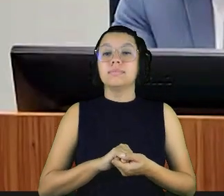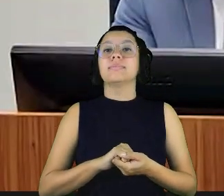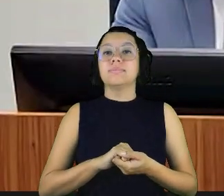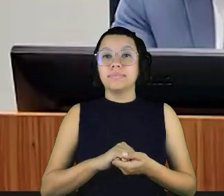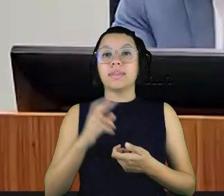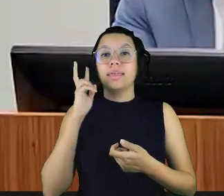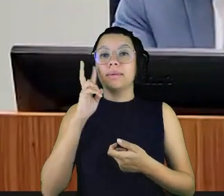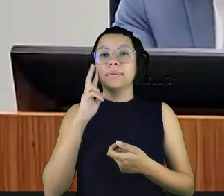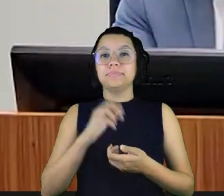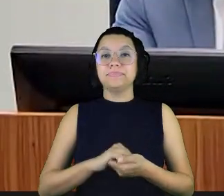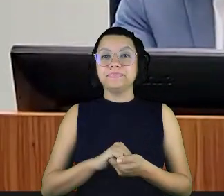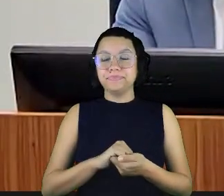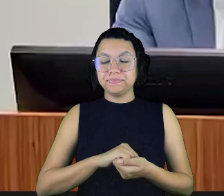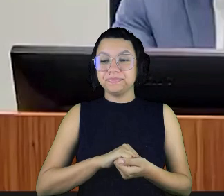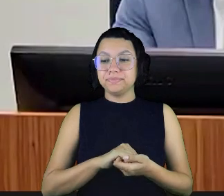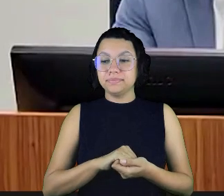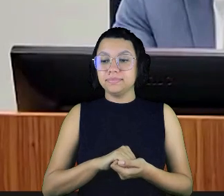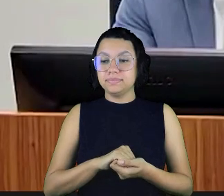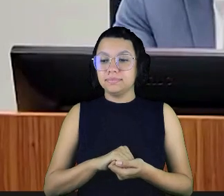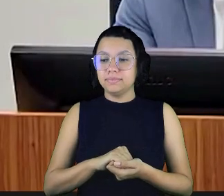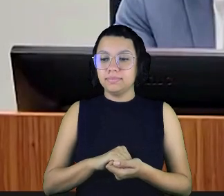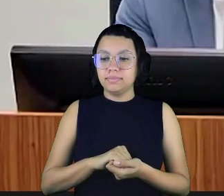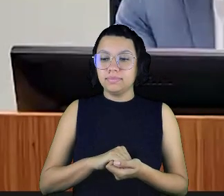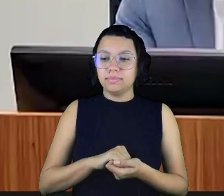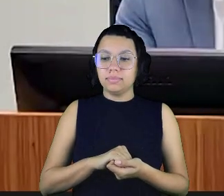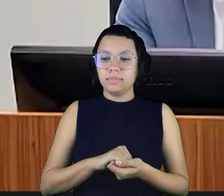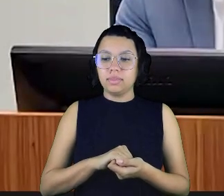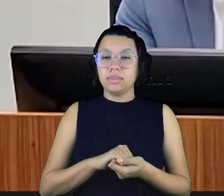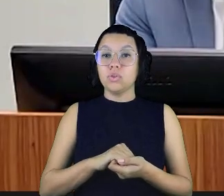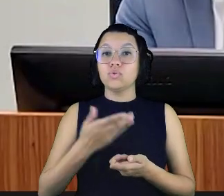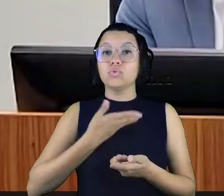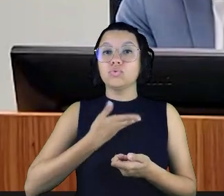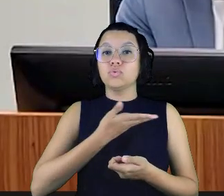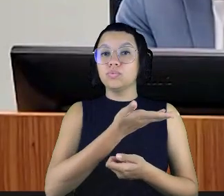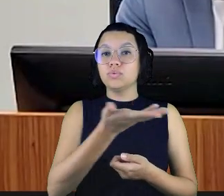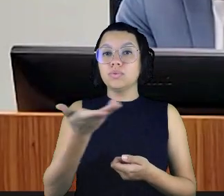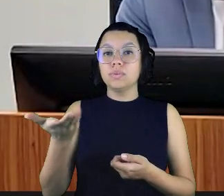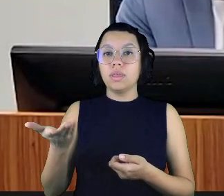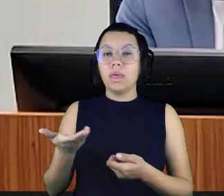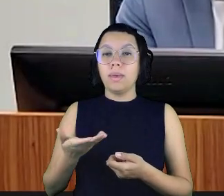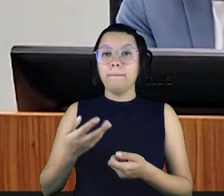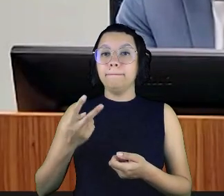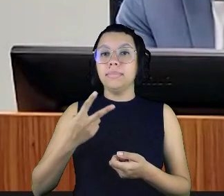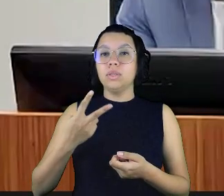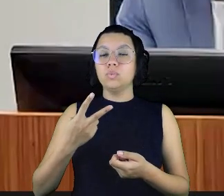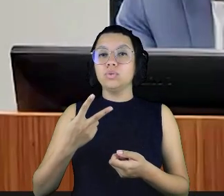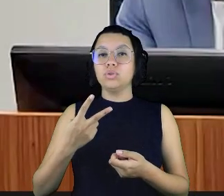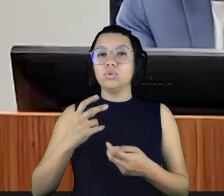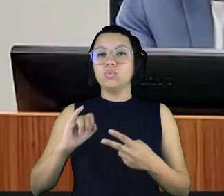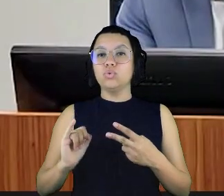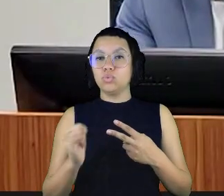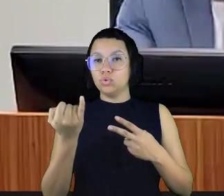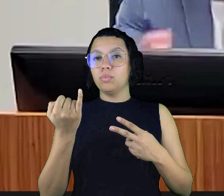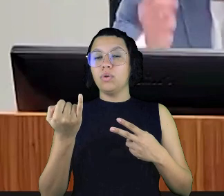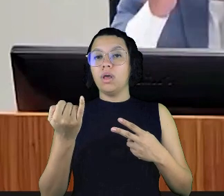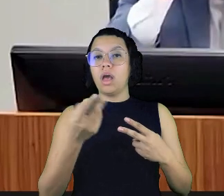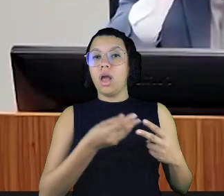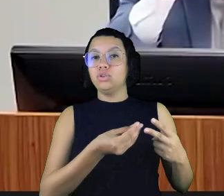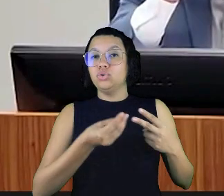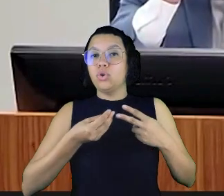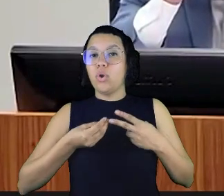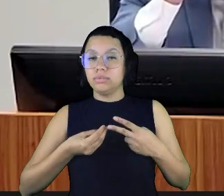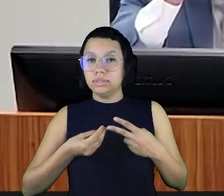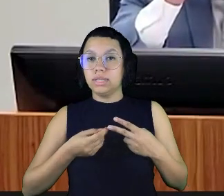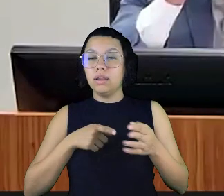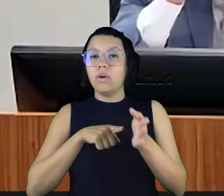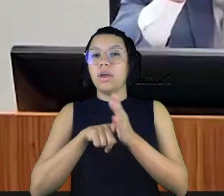Os colegas, em duas oportunidades, trouxeram questões a respeito do marco inicial para